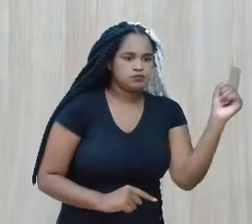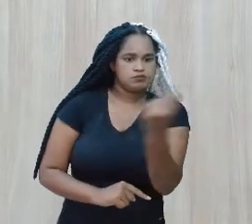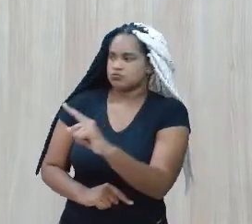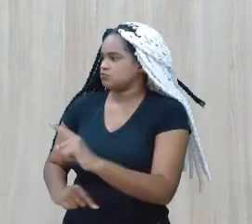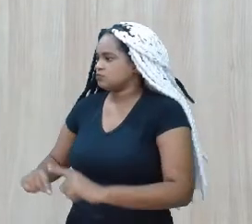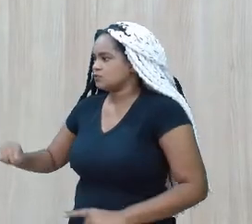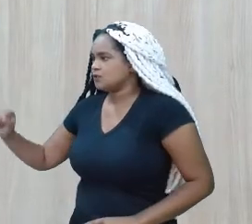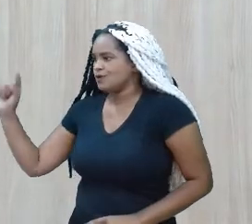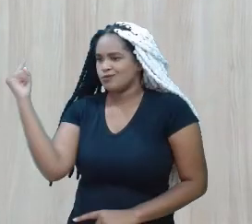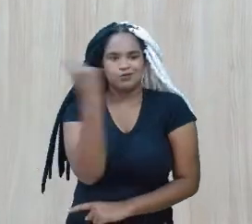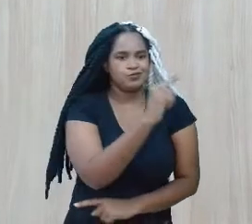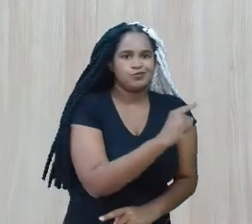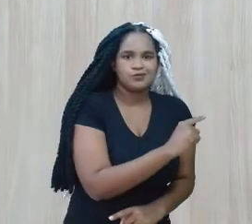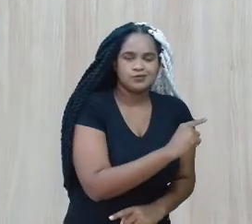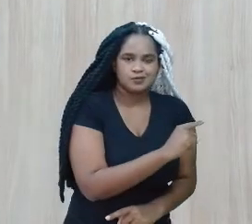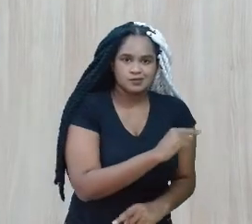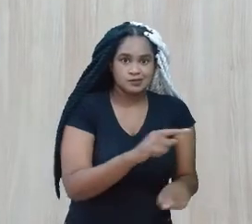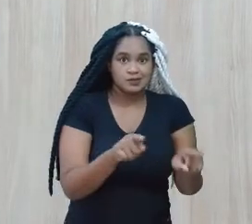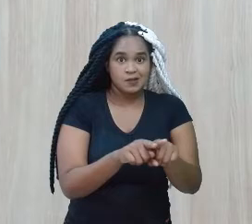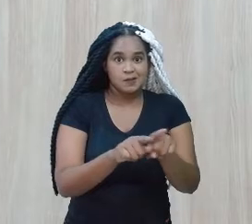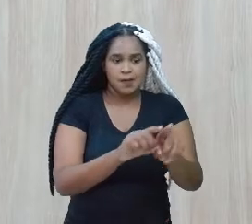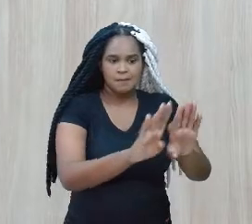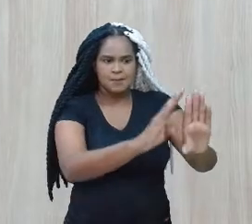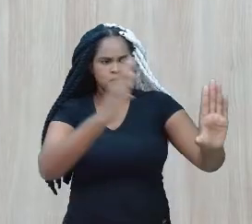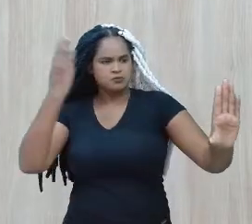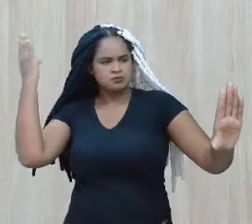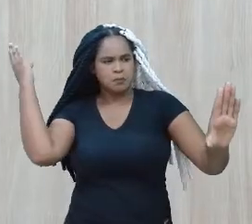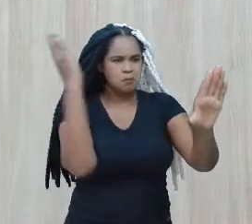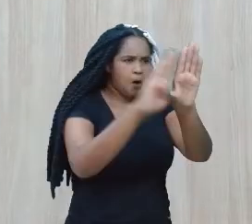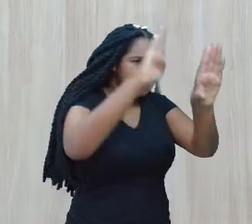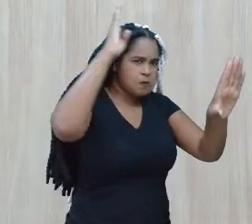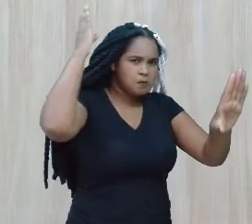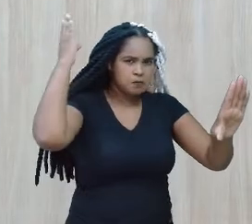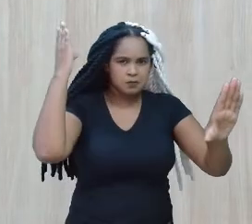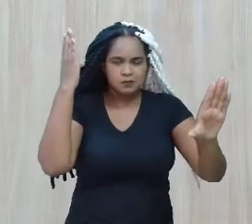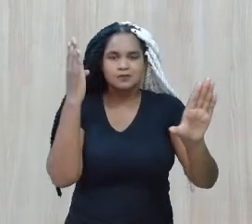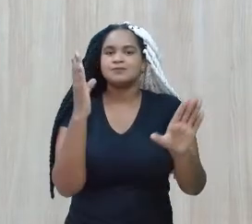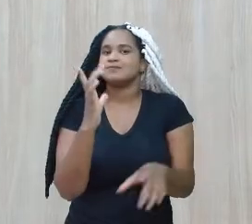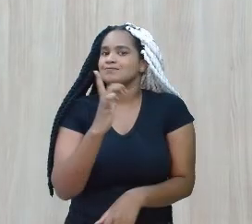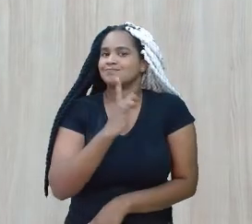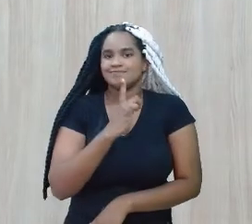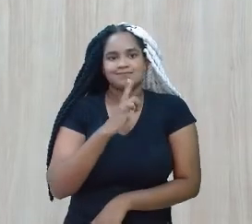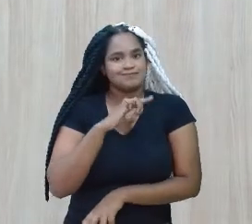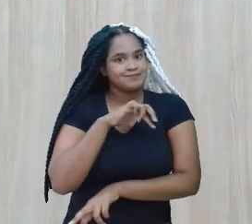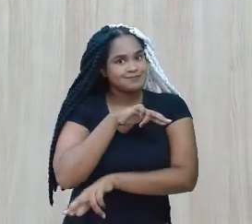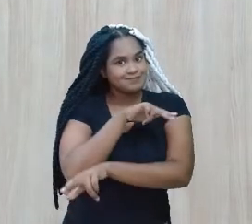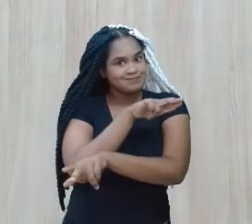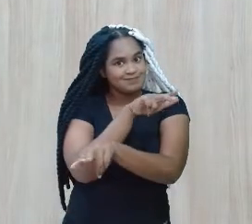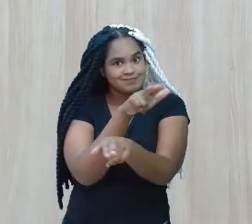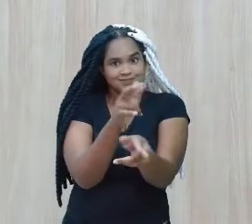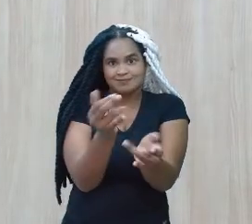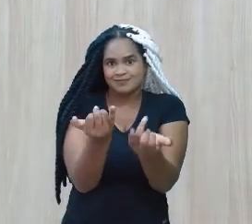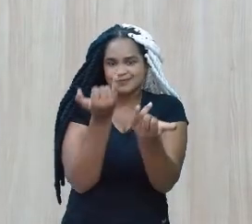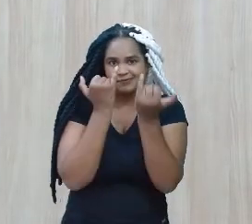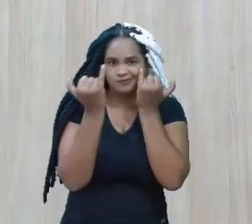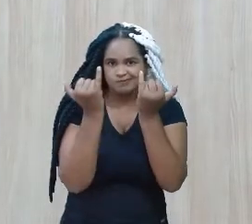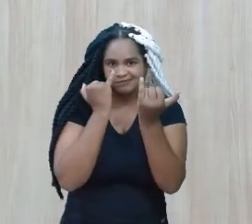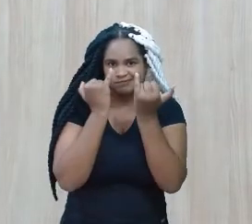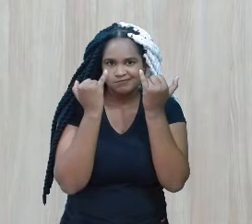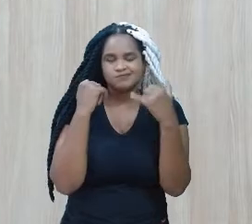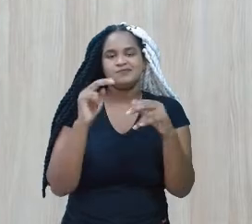do teatro, viram portas baterem. Então, tem as suas diferentes informações